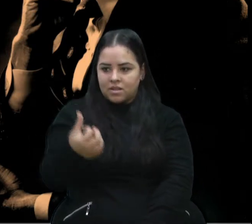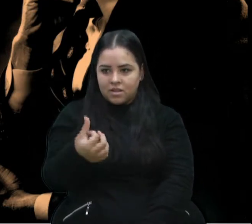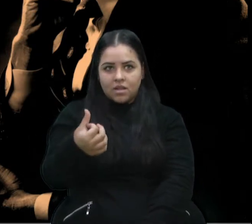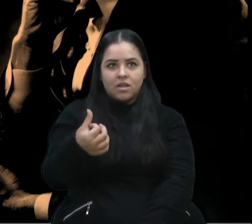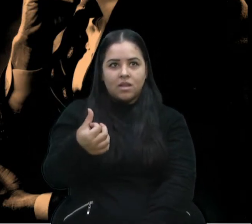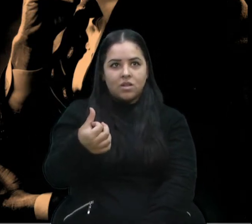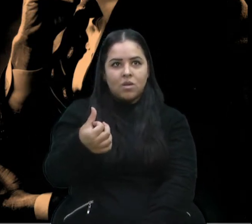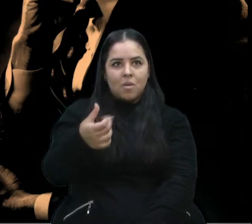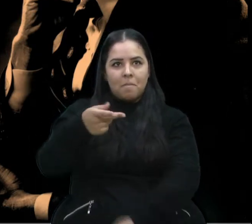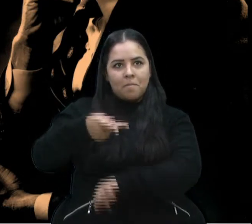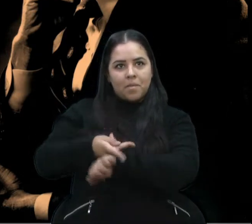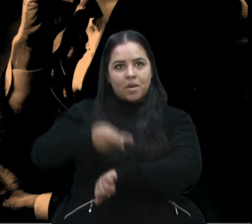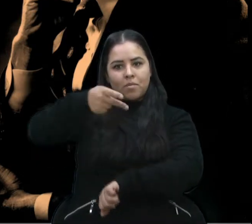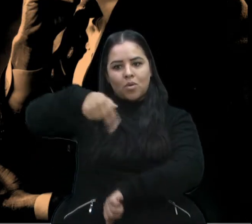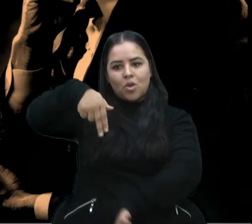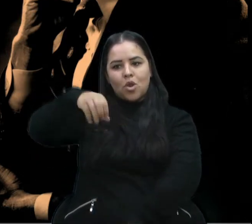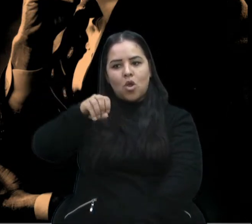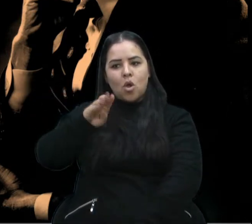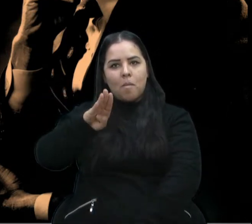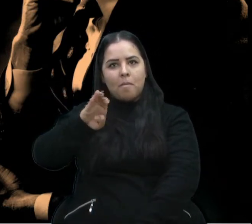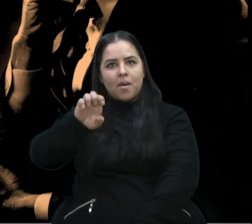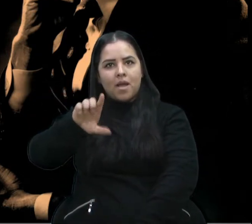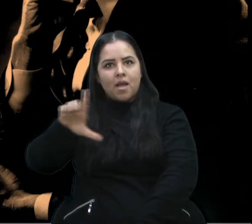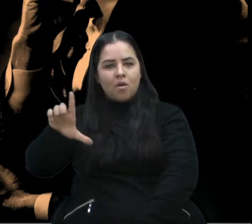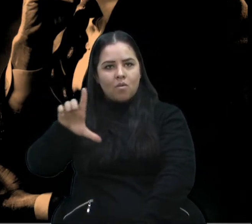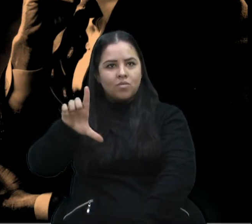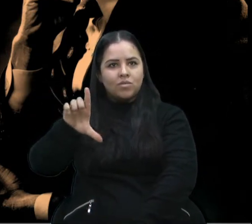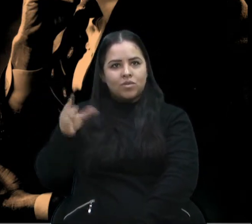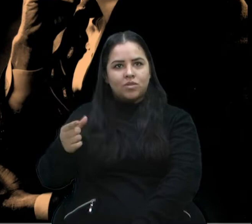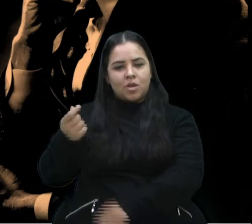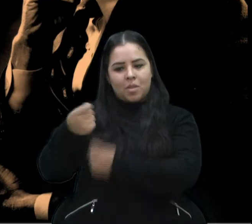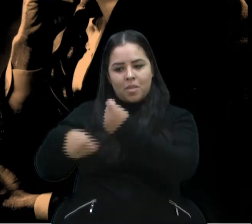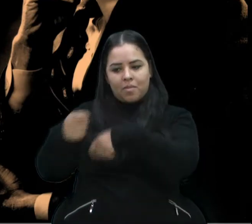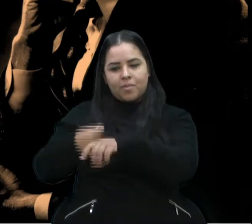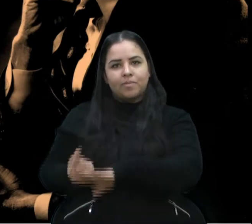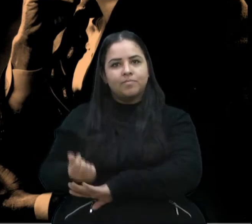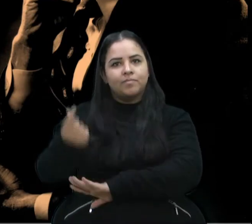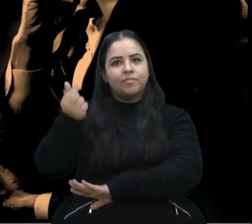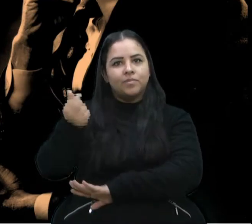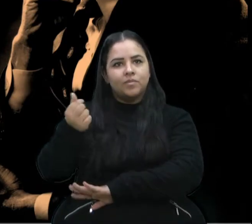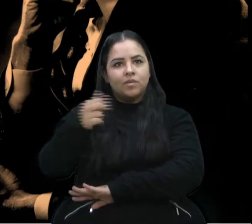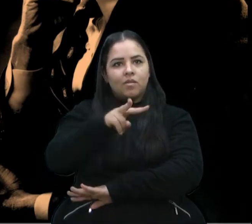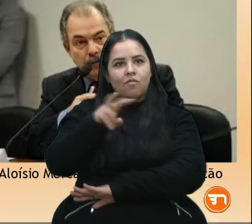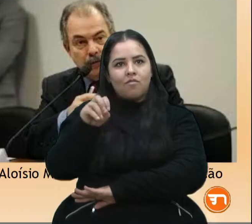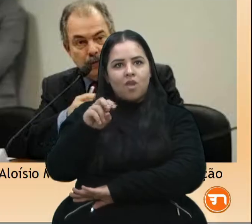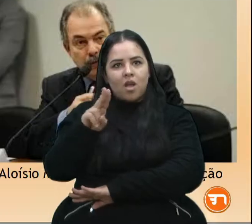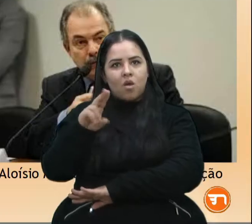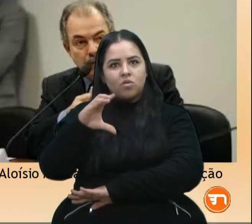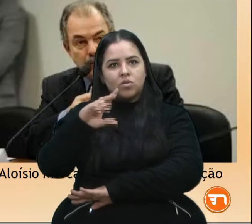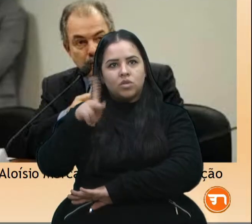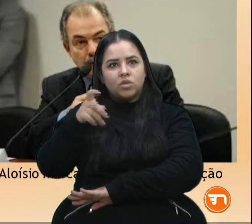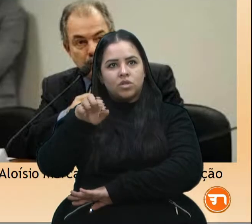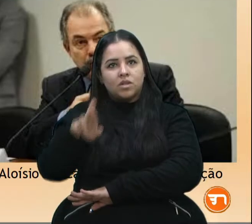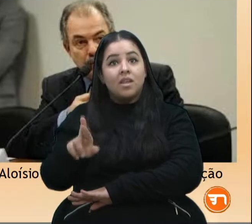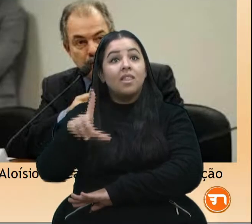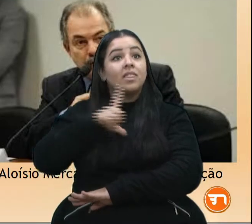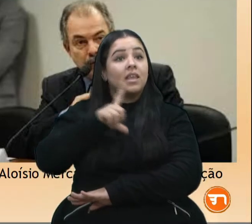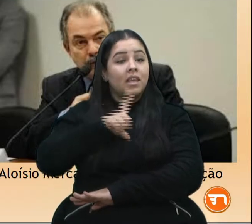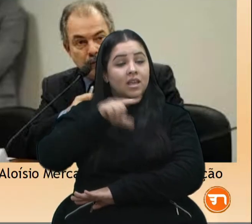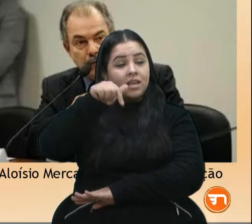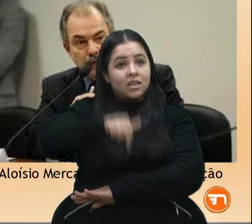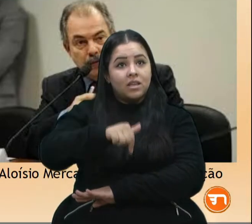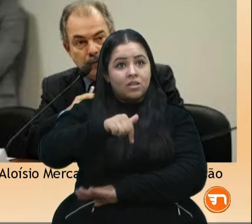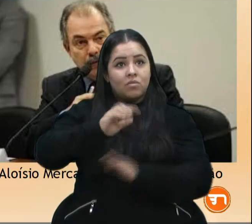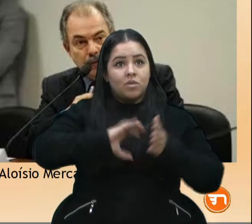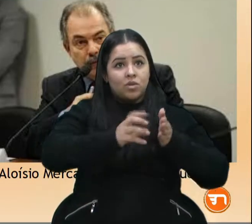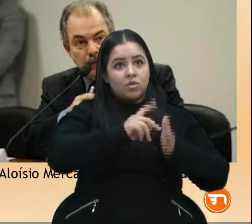pela questão dos vouchers. Né? Então, a gente teve já, inclusive nos governos do PT, aqui no Brasil, um claro exemplo